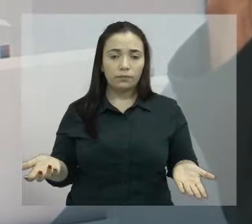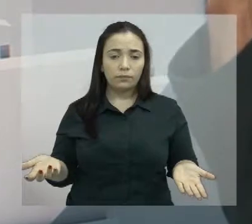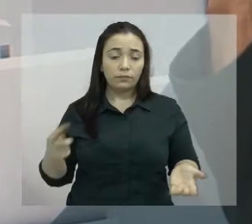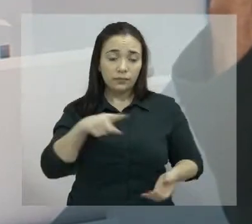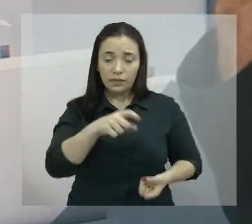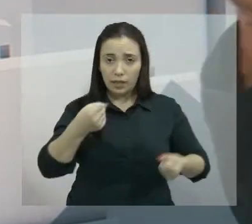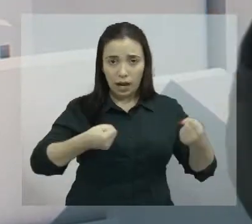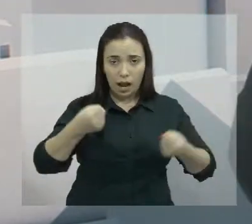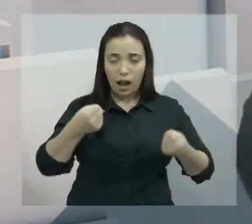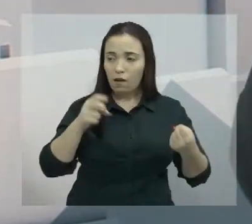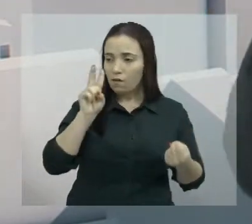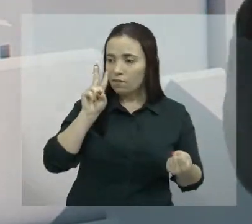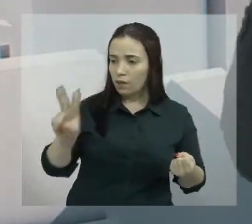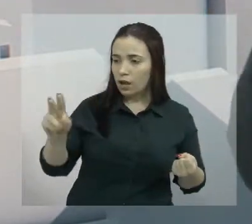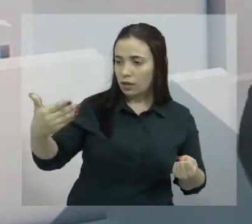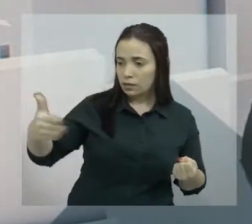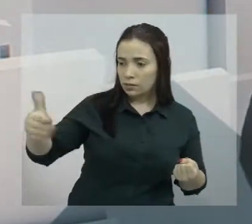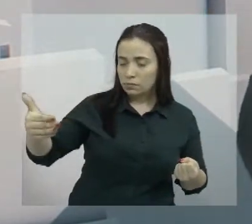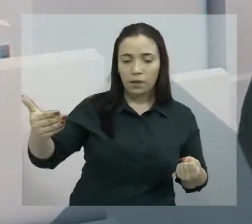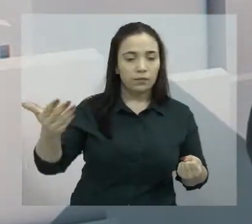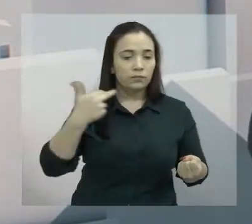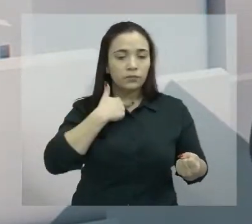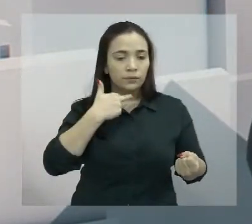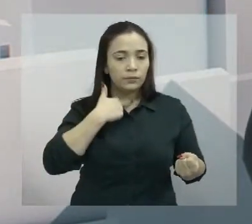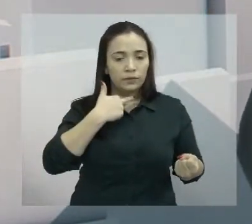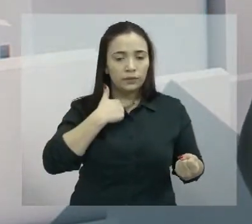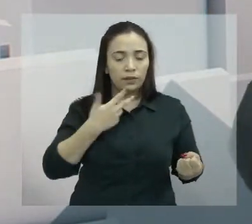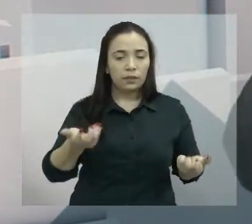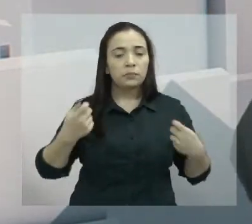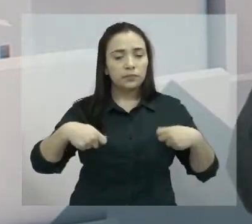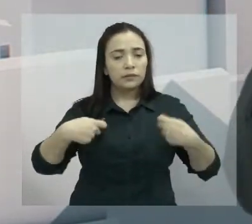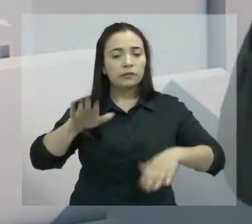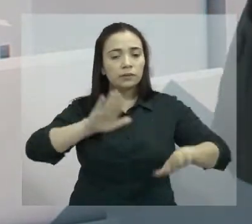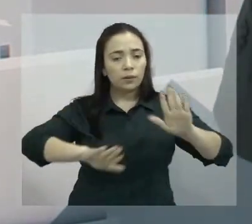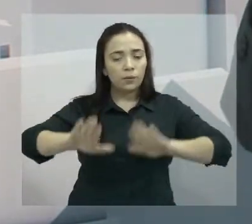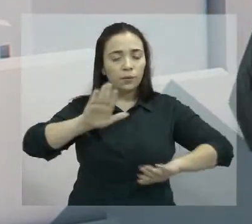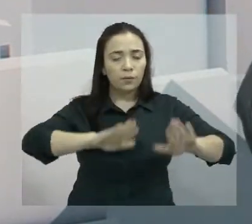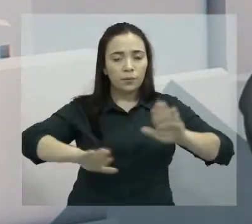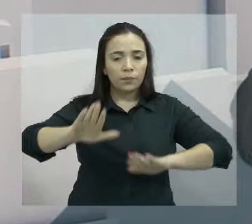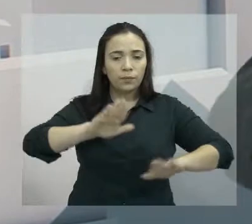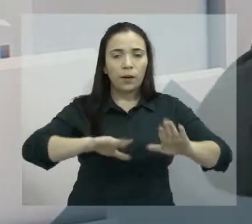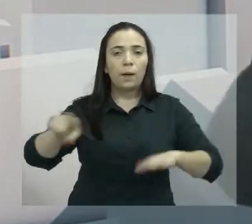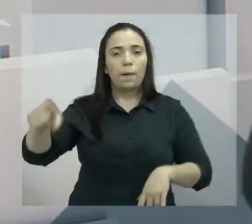está vendo o outro. Quer dizer, ele tem que também ter esse cuidado de não achar que